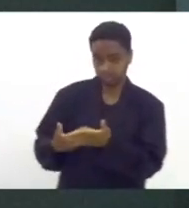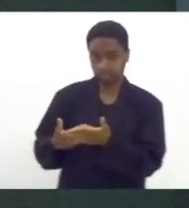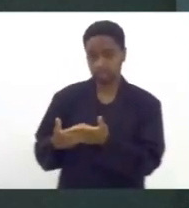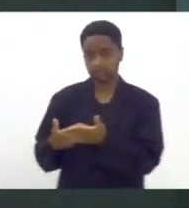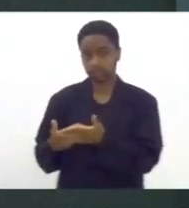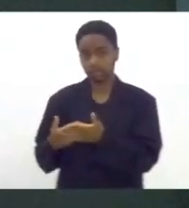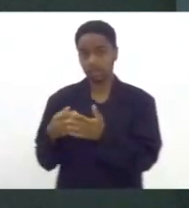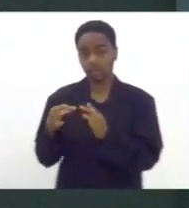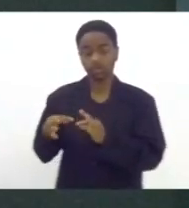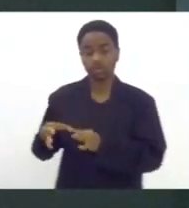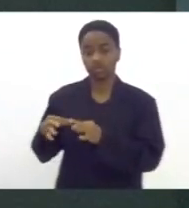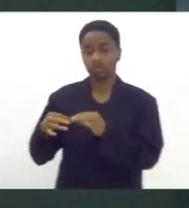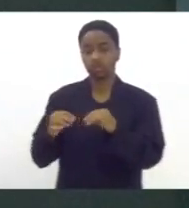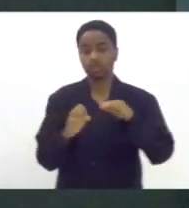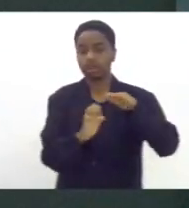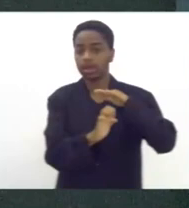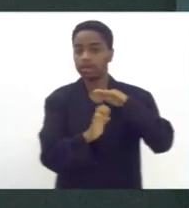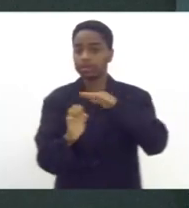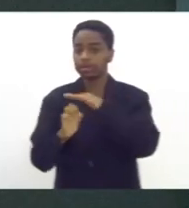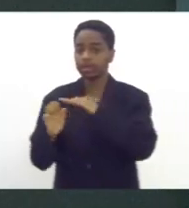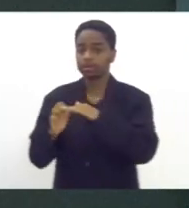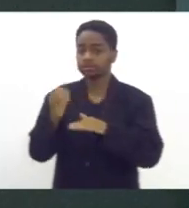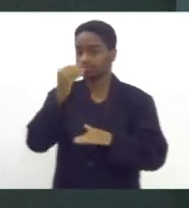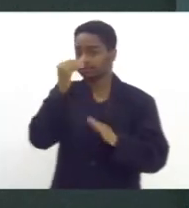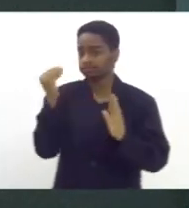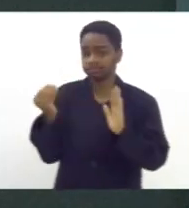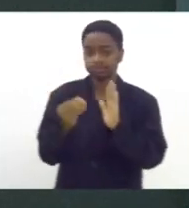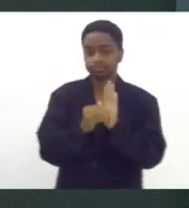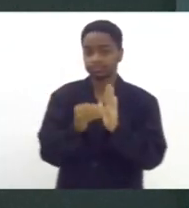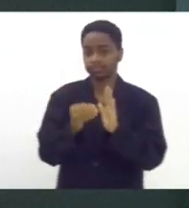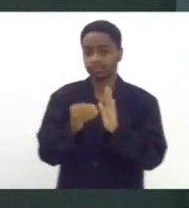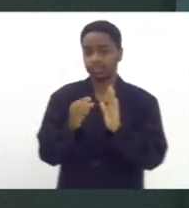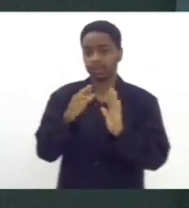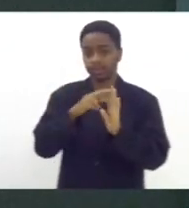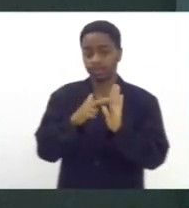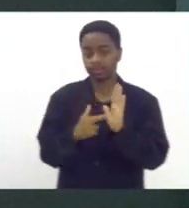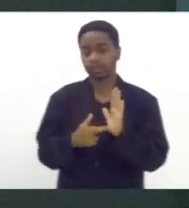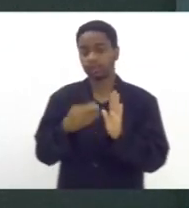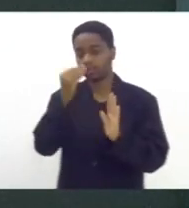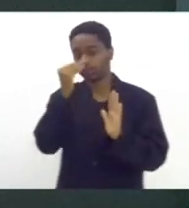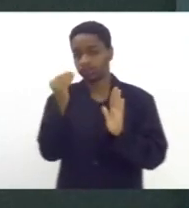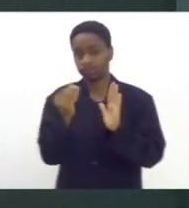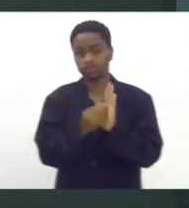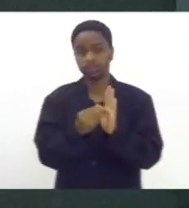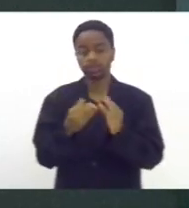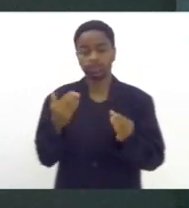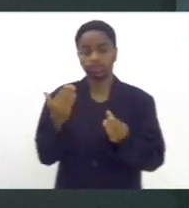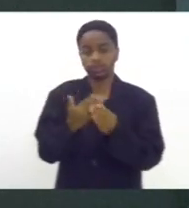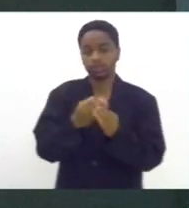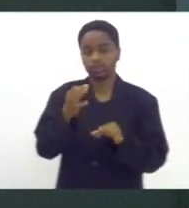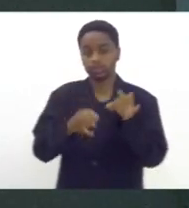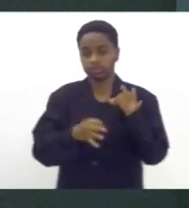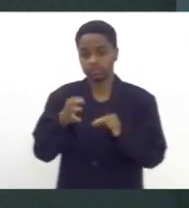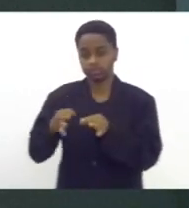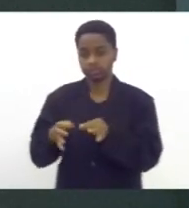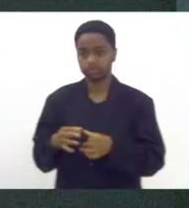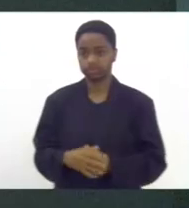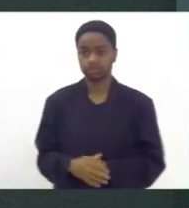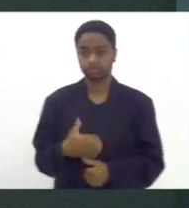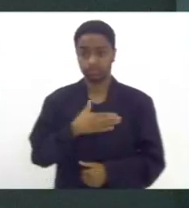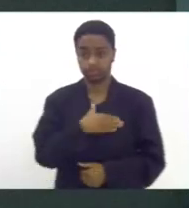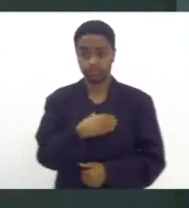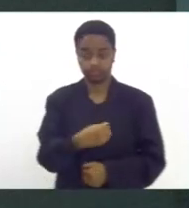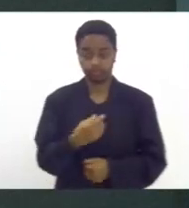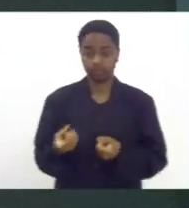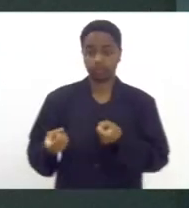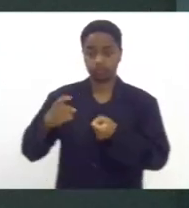todas as operadoras estão desrespeitando os liminares estão desrespeitando as sentenças em trânsito julgado minha filha voltou